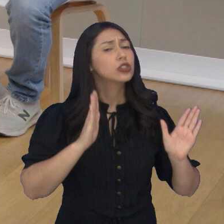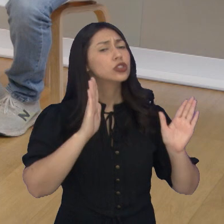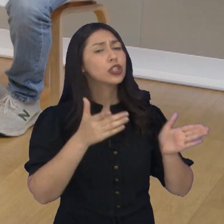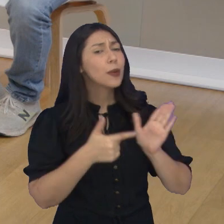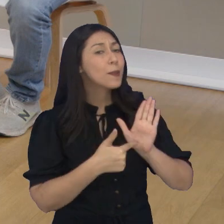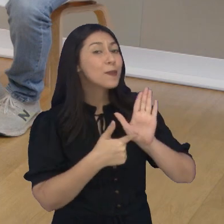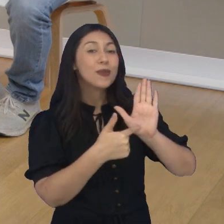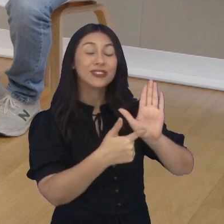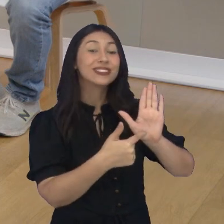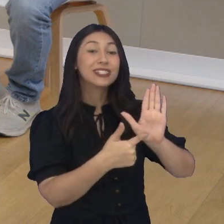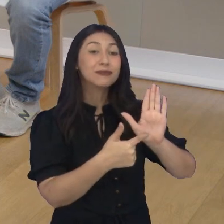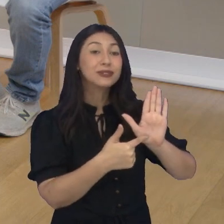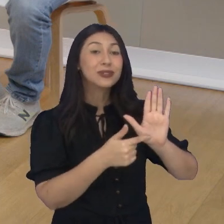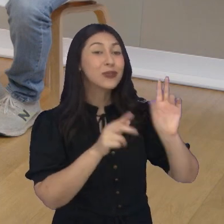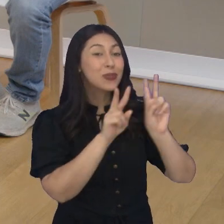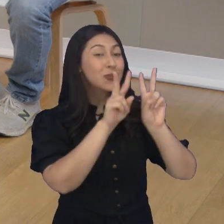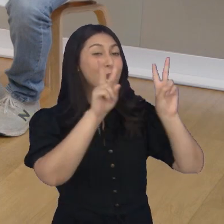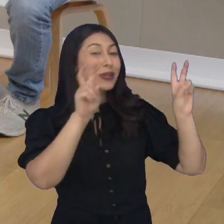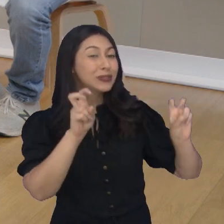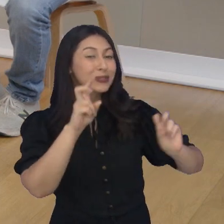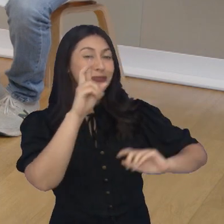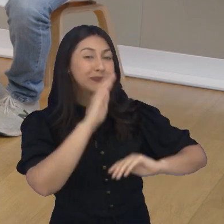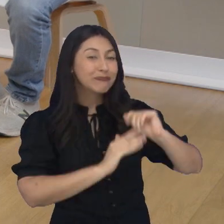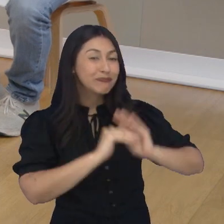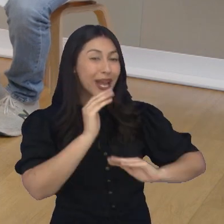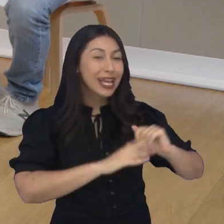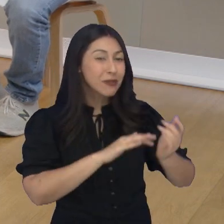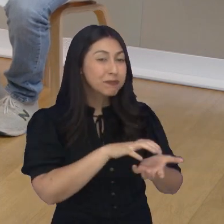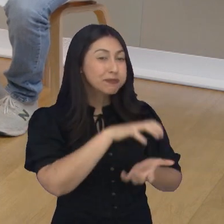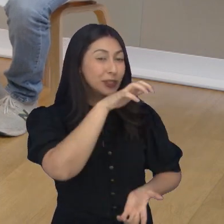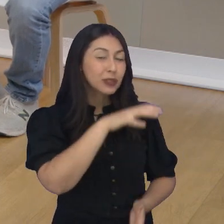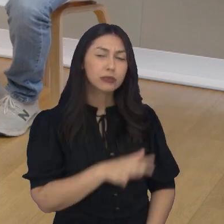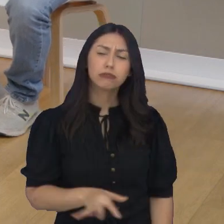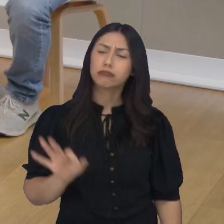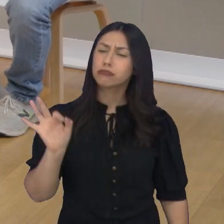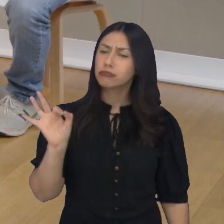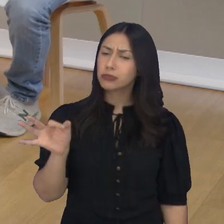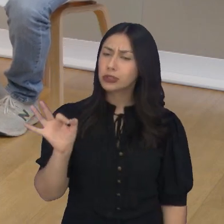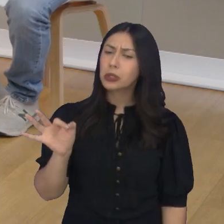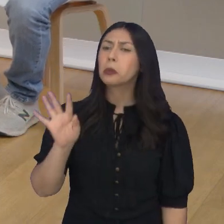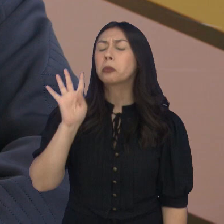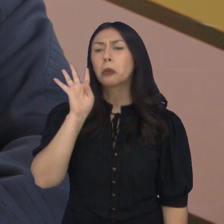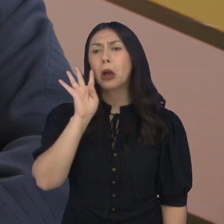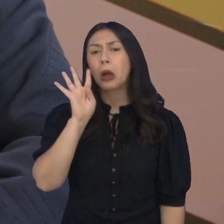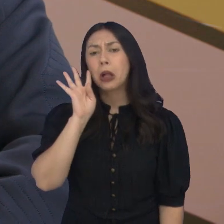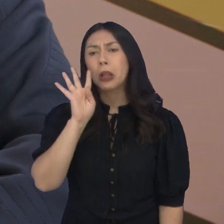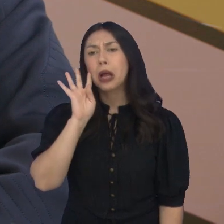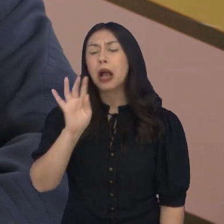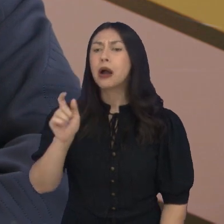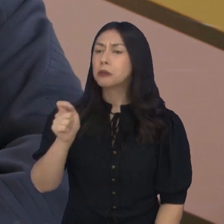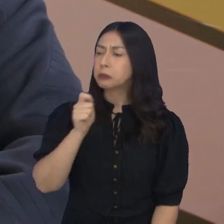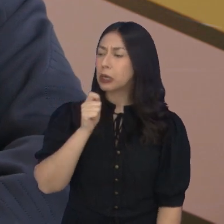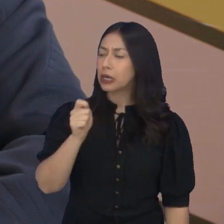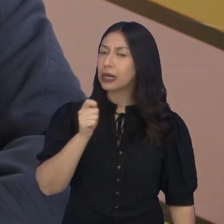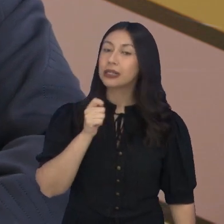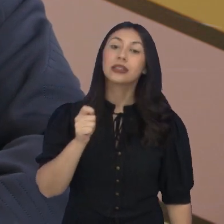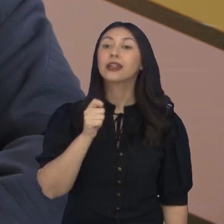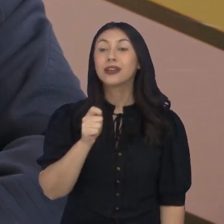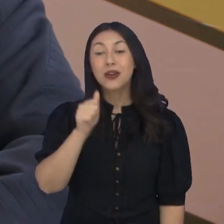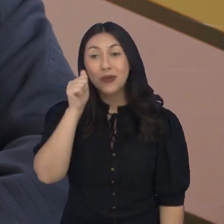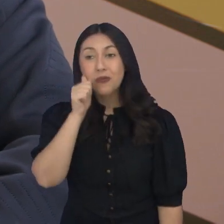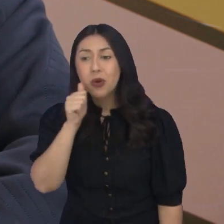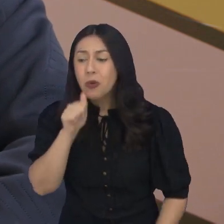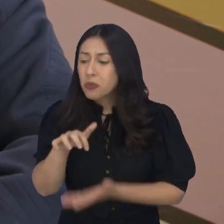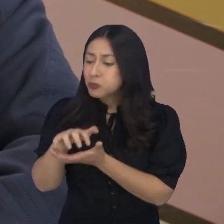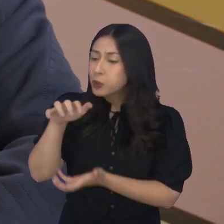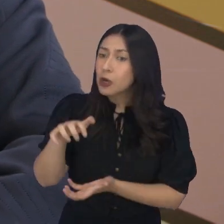Queimamos a largada. Falamos um pouquinho sobre as atividades para os idosos, né? Exato, mas foi muito bacana a matéria, né? Eu acho que a senhora falou tudo